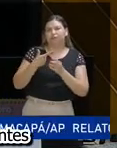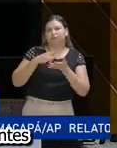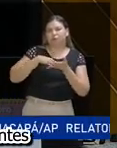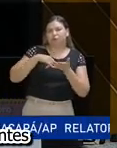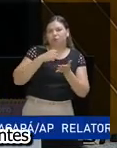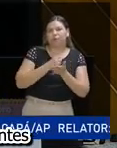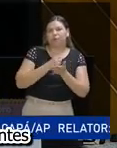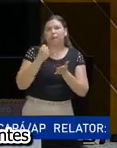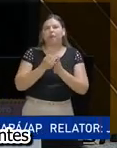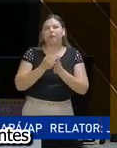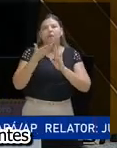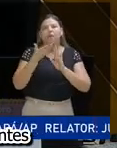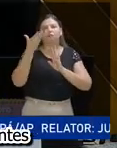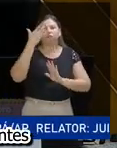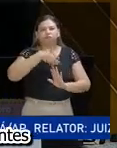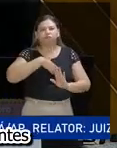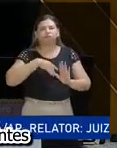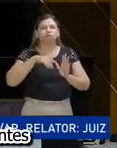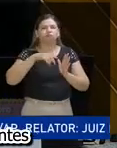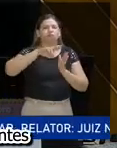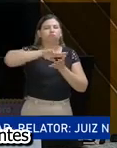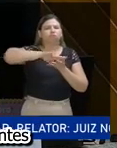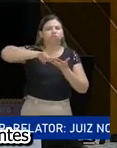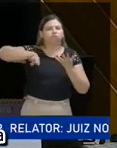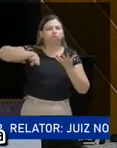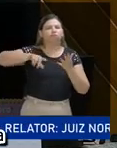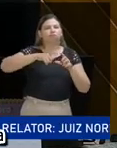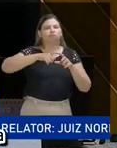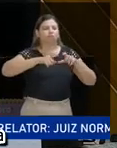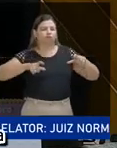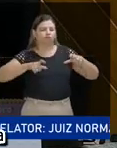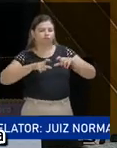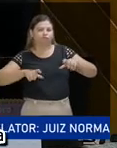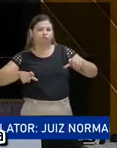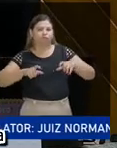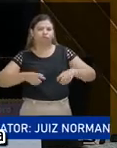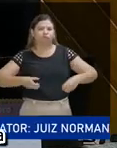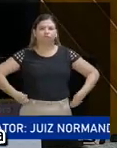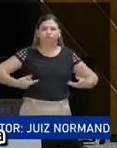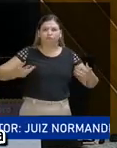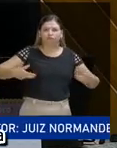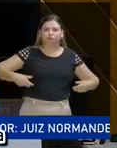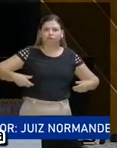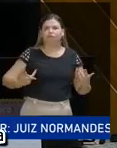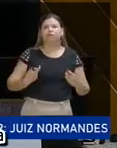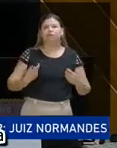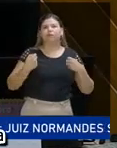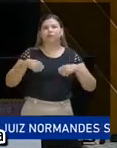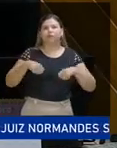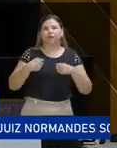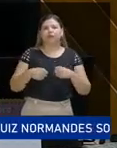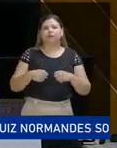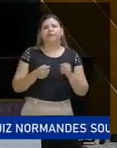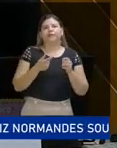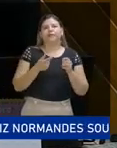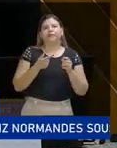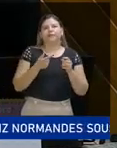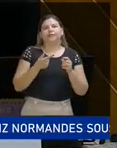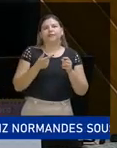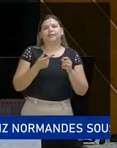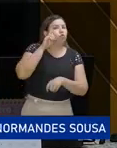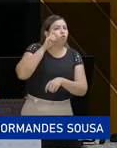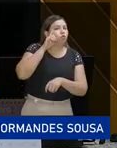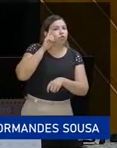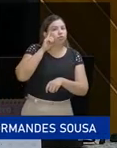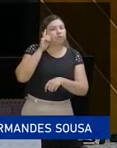forma sequenciada, de modo que os comprovantes de receita e gastos mantenham a cronologia da movimentação